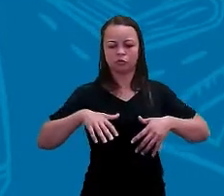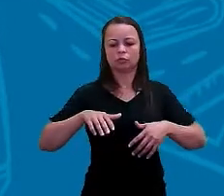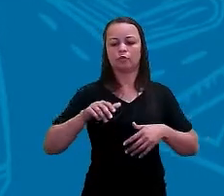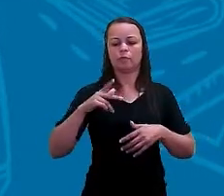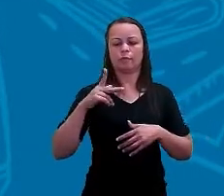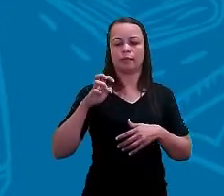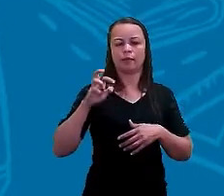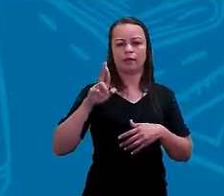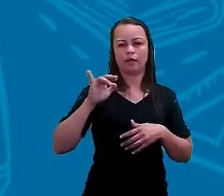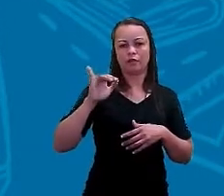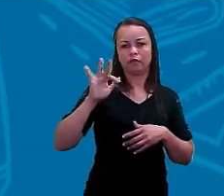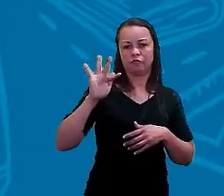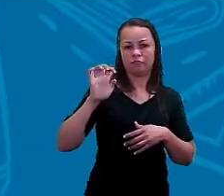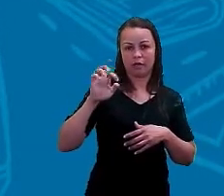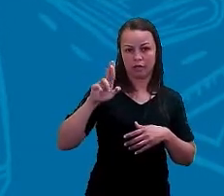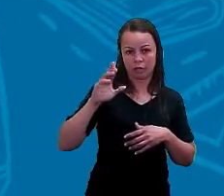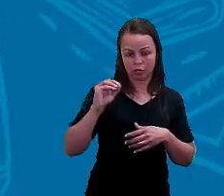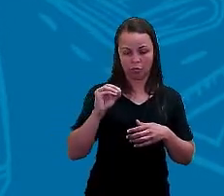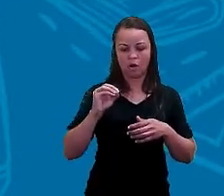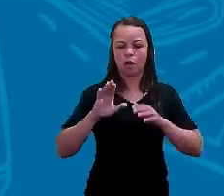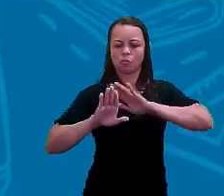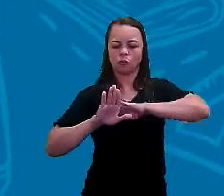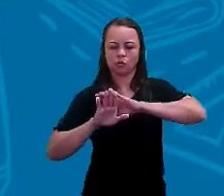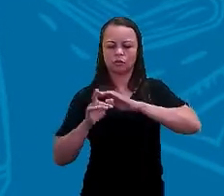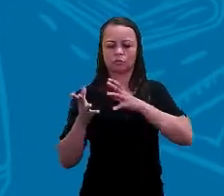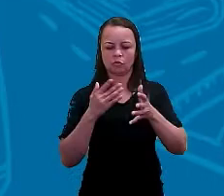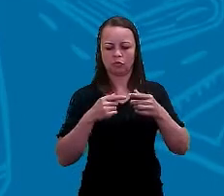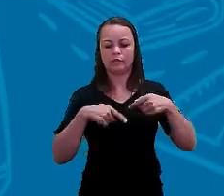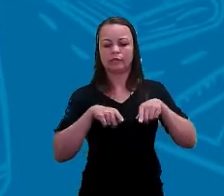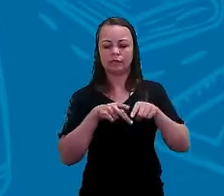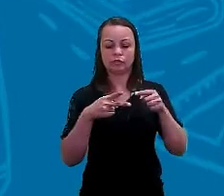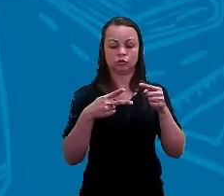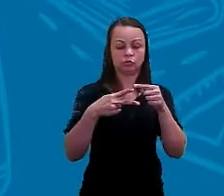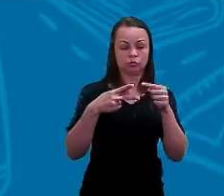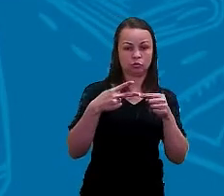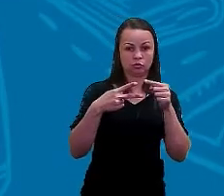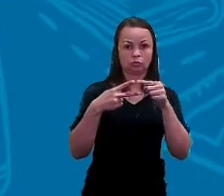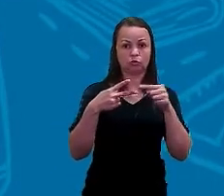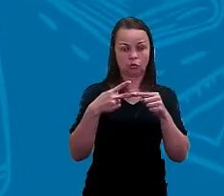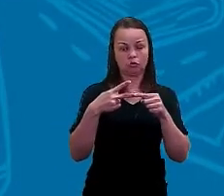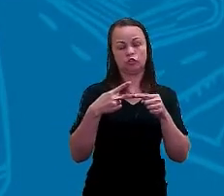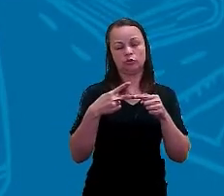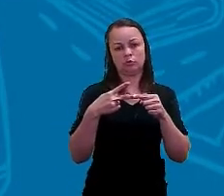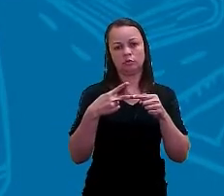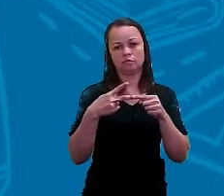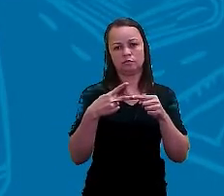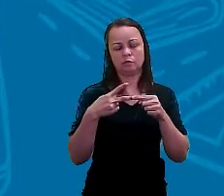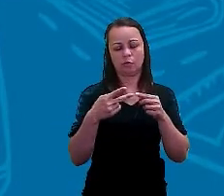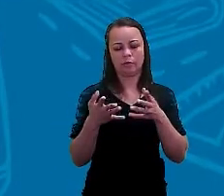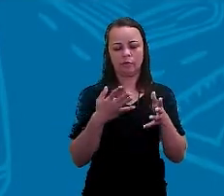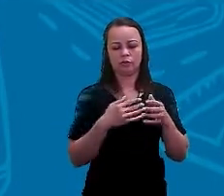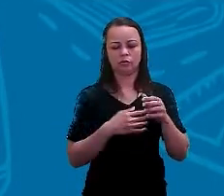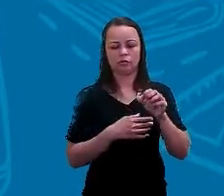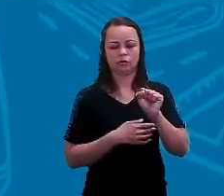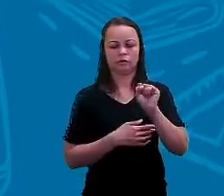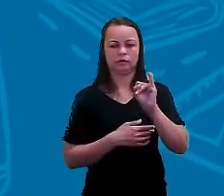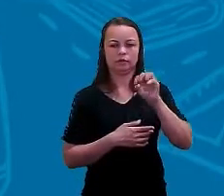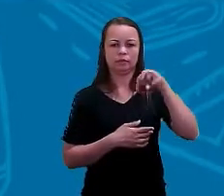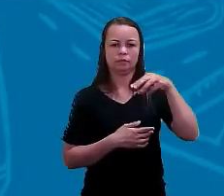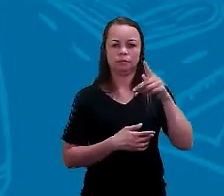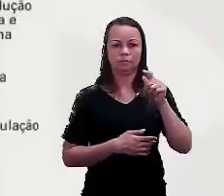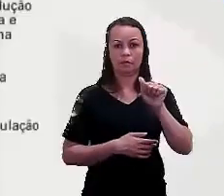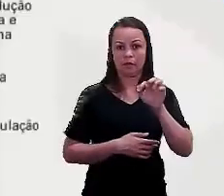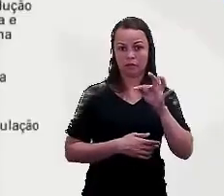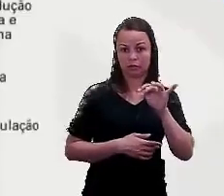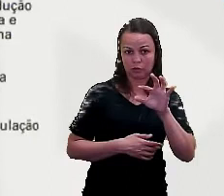ele em dois momentos, que seria o simpático e parasimpático. E aí, vou pedir já para que vocês olhem com carinho para o nosso próximo